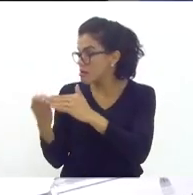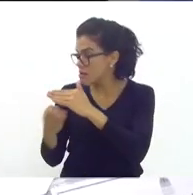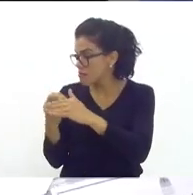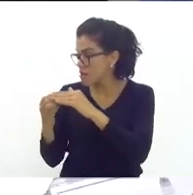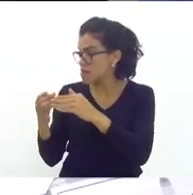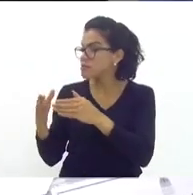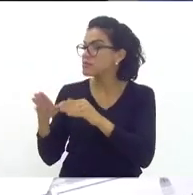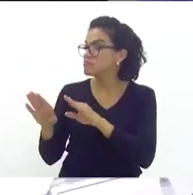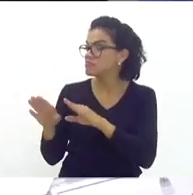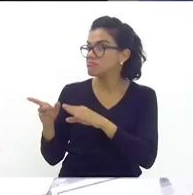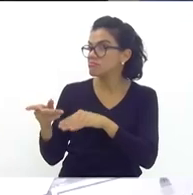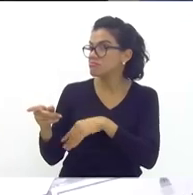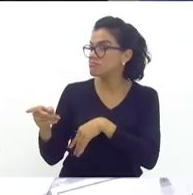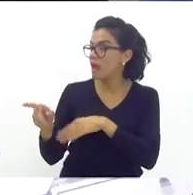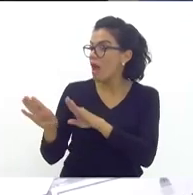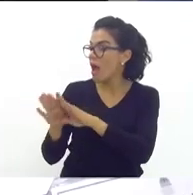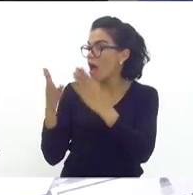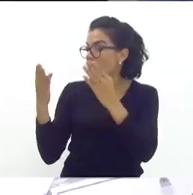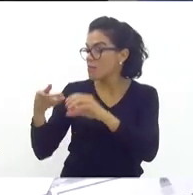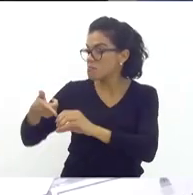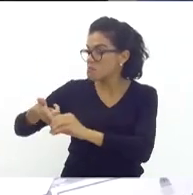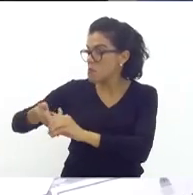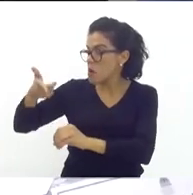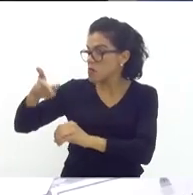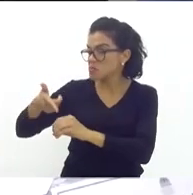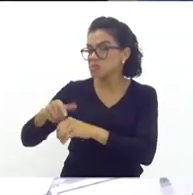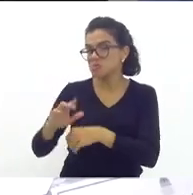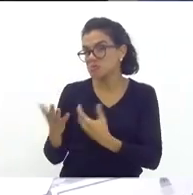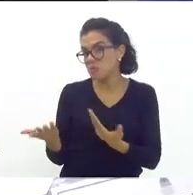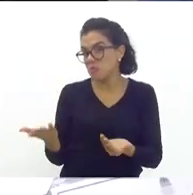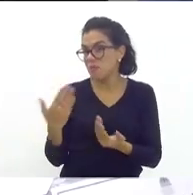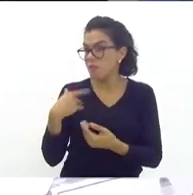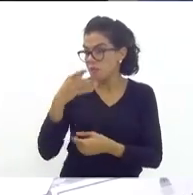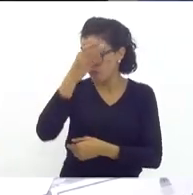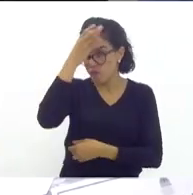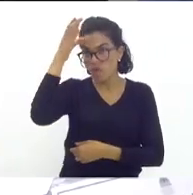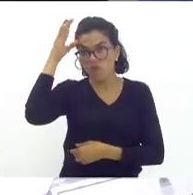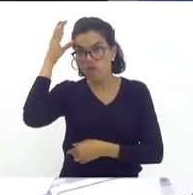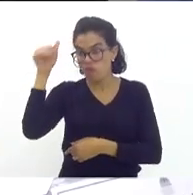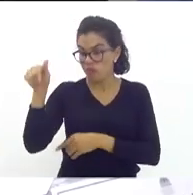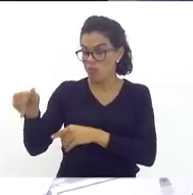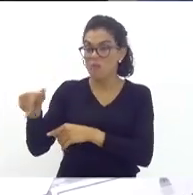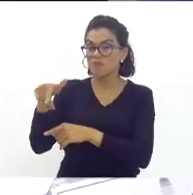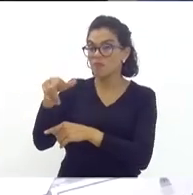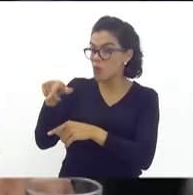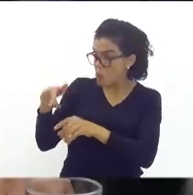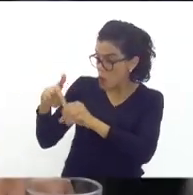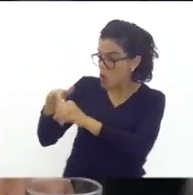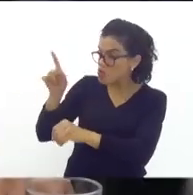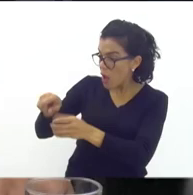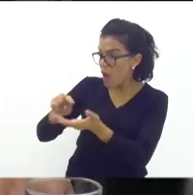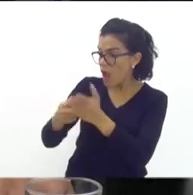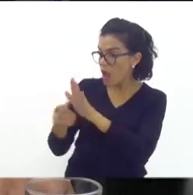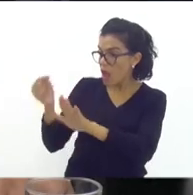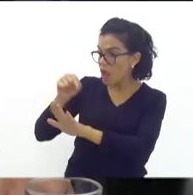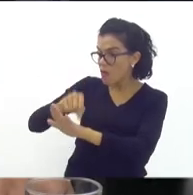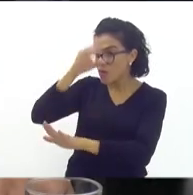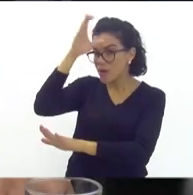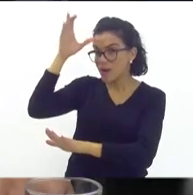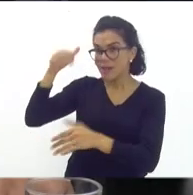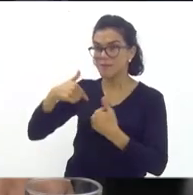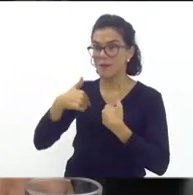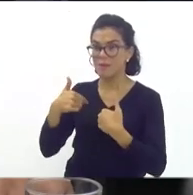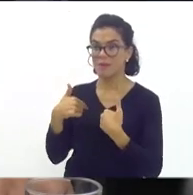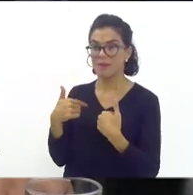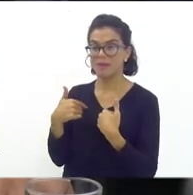o posto dele de dele e aí vale pra saber onde tipo ela é um consumidor porque o posto é um consumidor pra gente pra gente aqui na regulação da